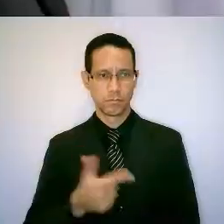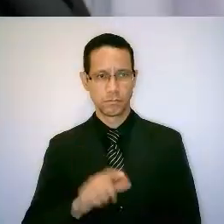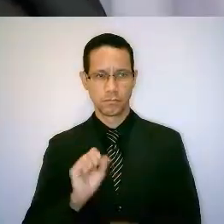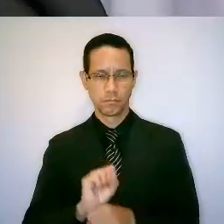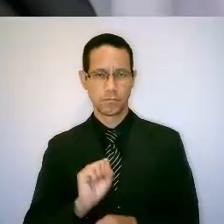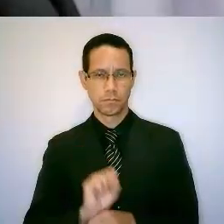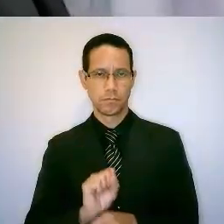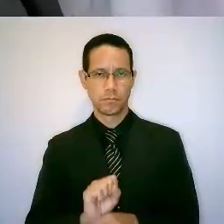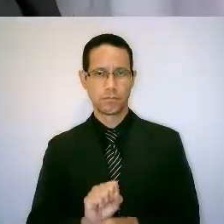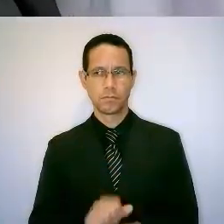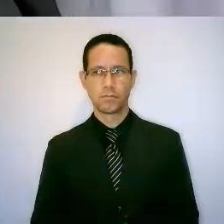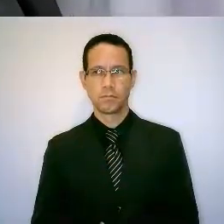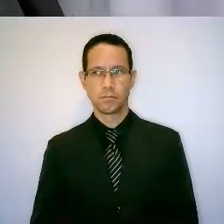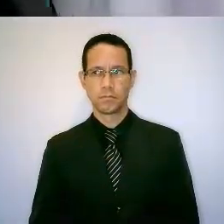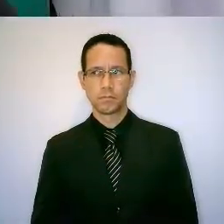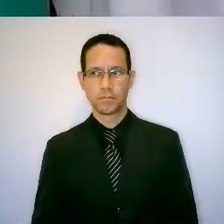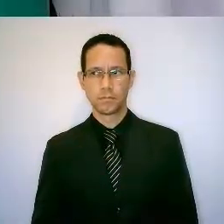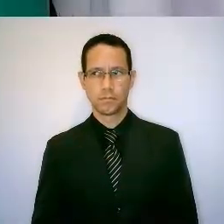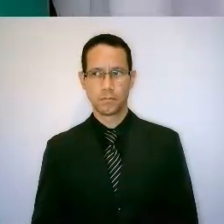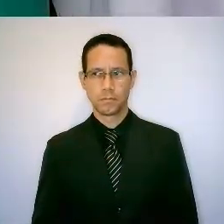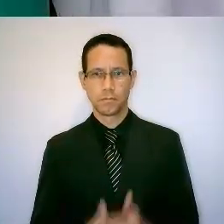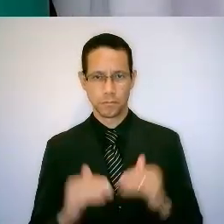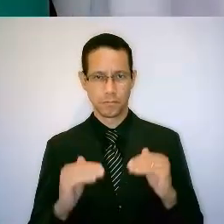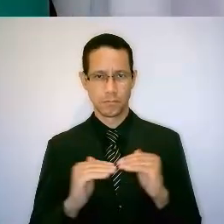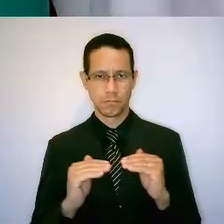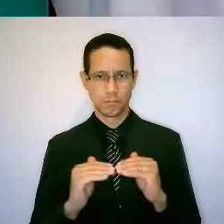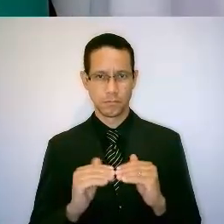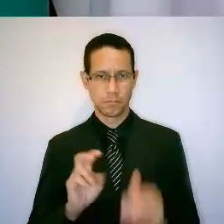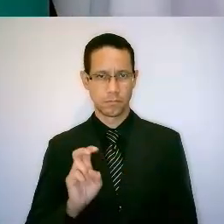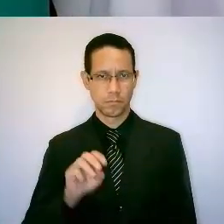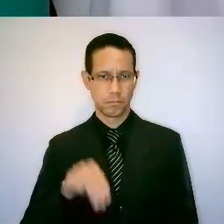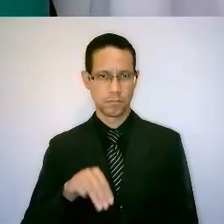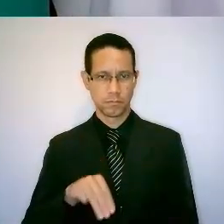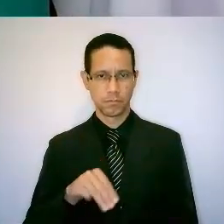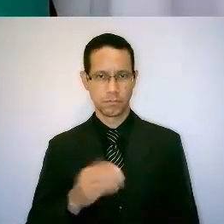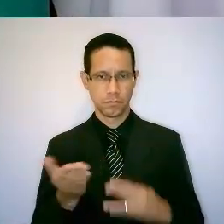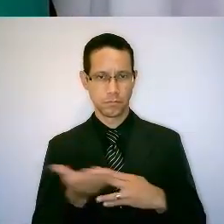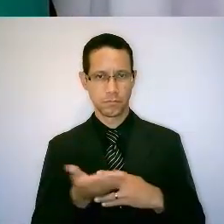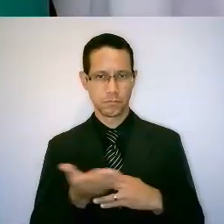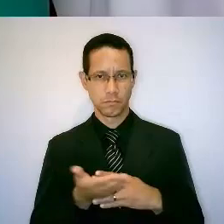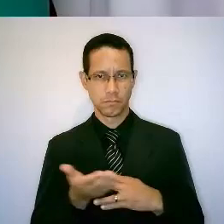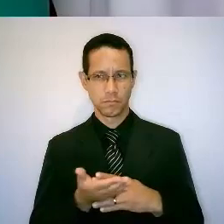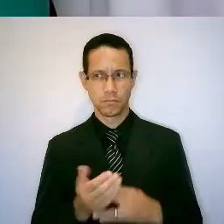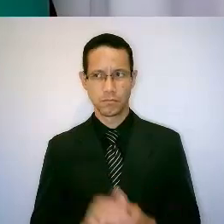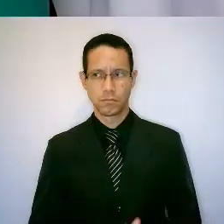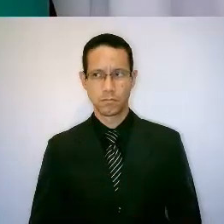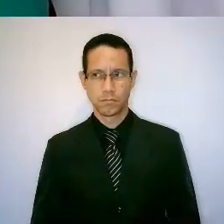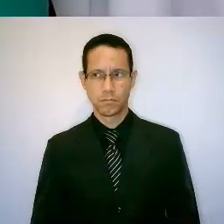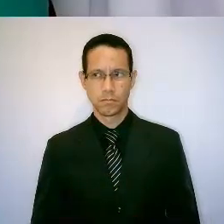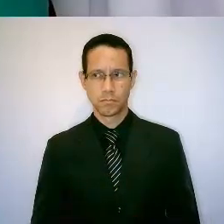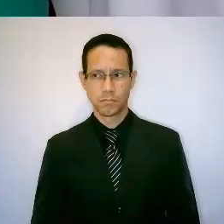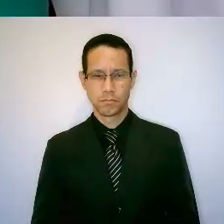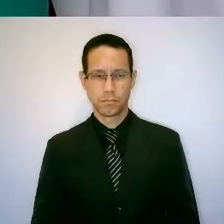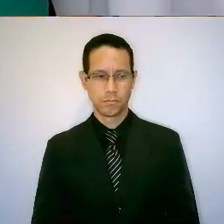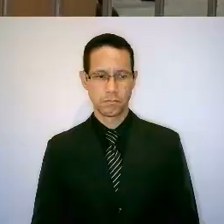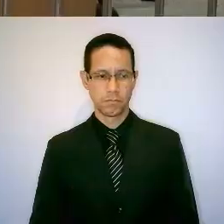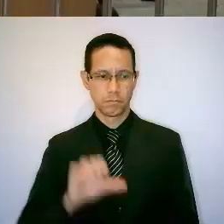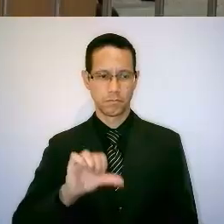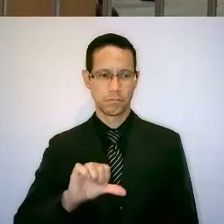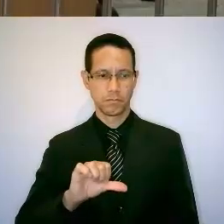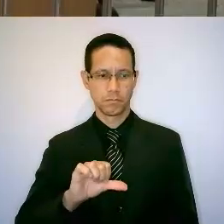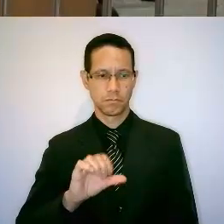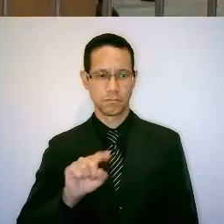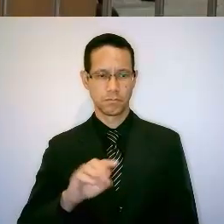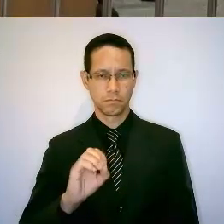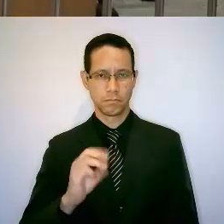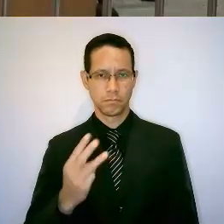e vou se concordarem cinco minutinhos aqui de intervalo suspender exceção perfeito não são 9:03 suspende a sessão aqui por